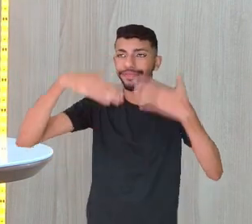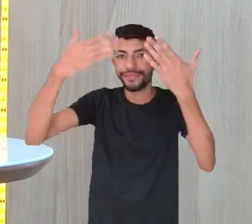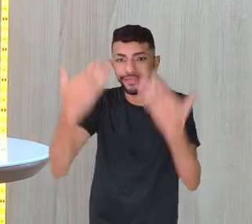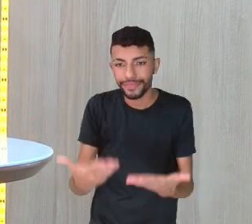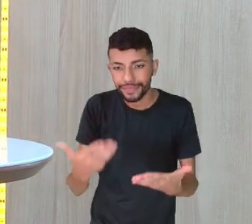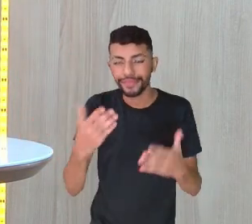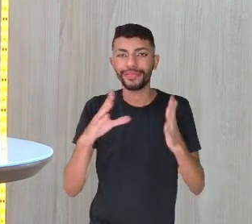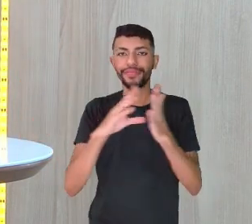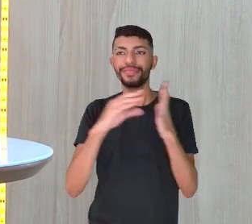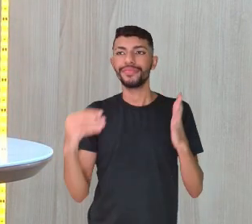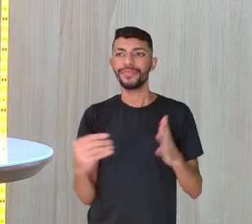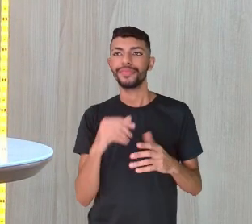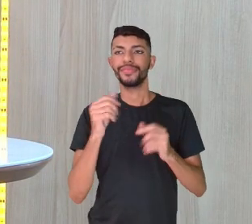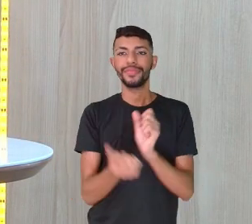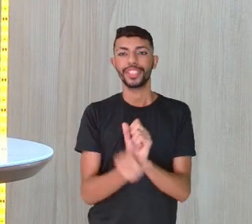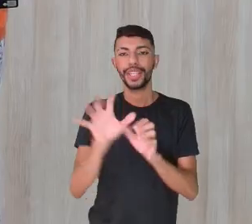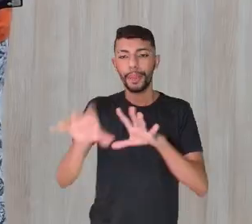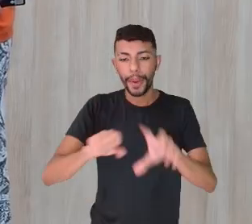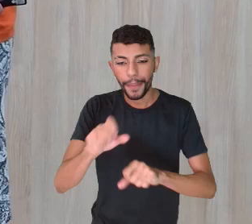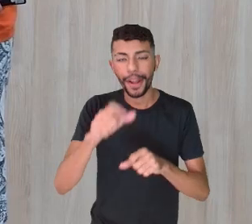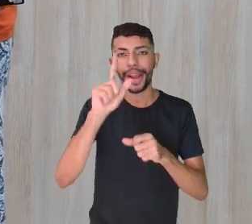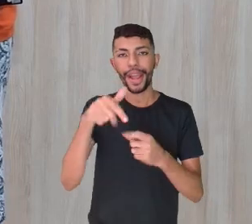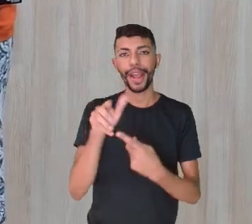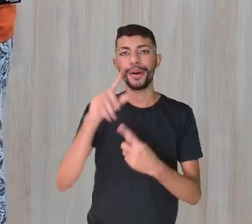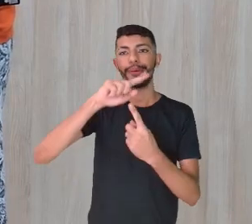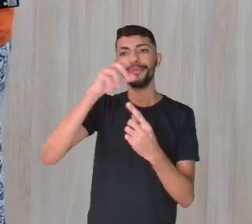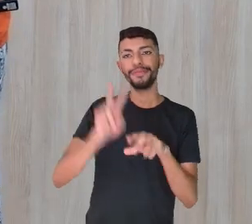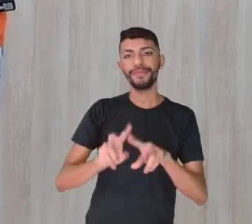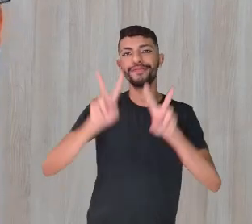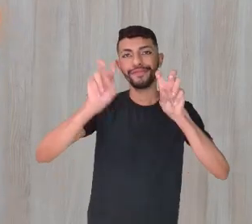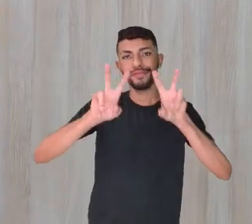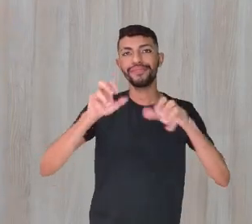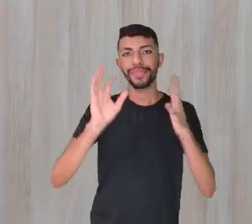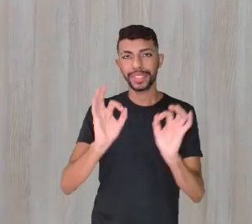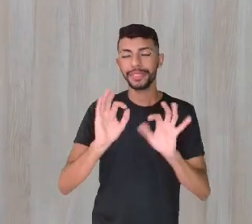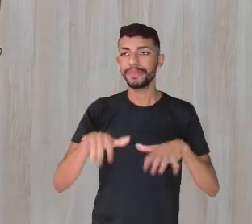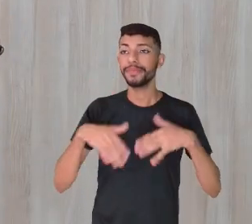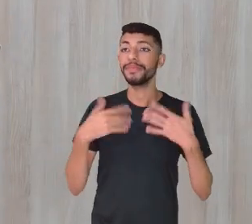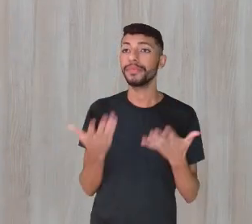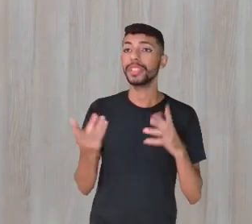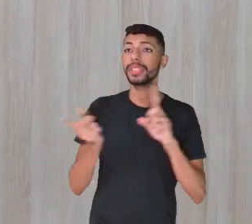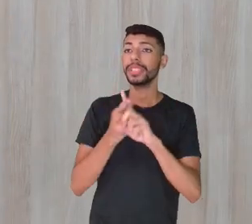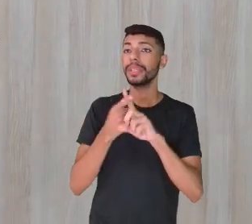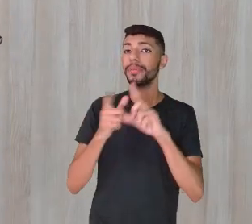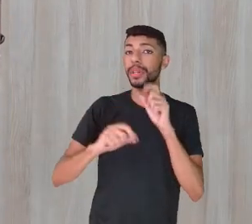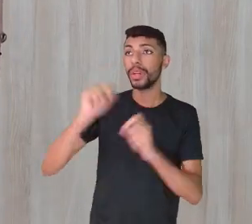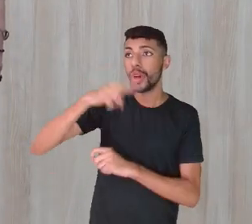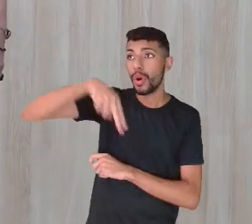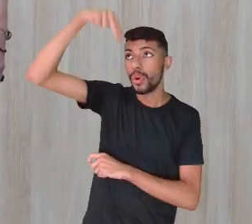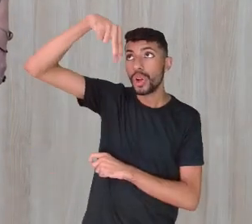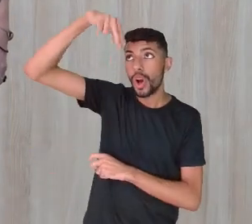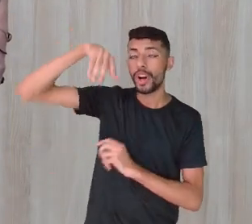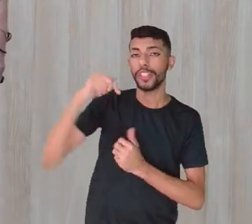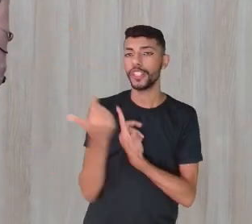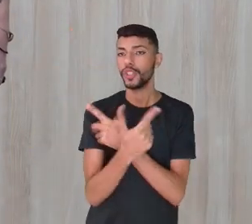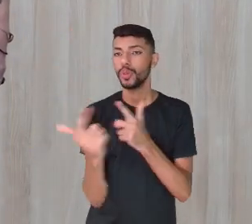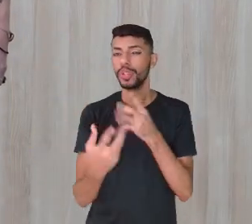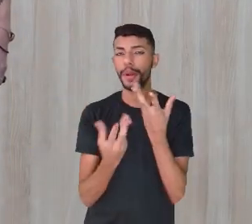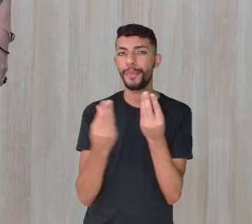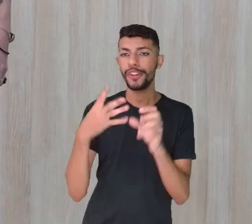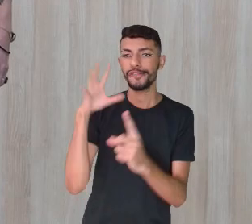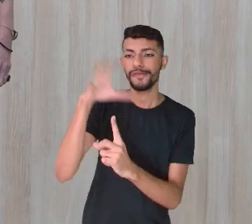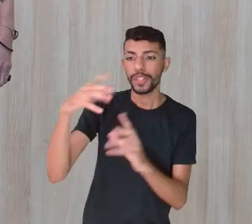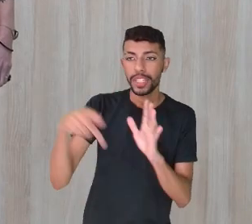de exploração. Exatamente. E o fato, né, das colônias do norte não ter muita intervenção